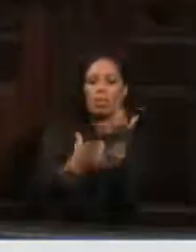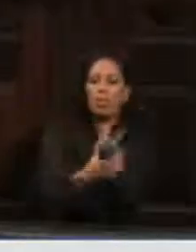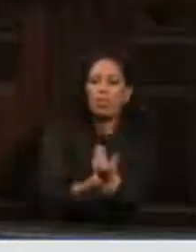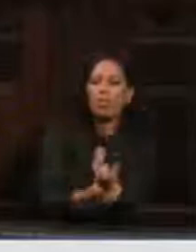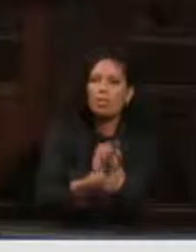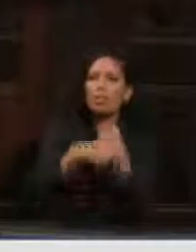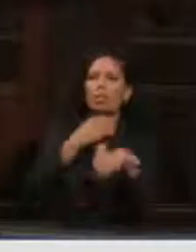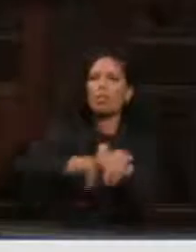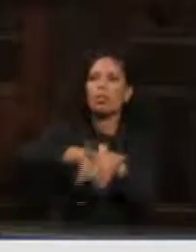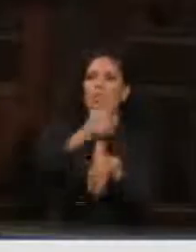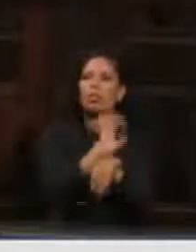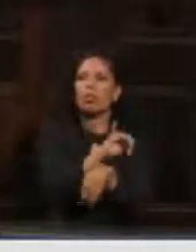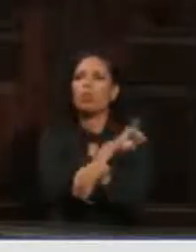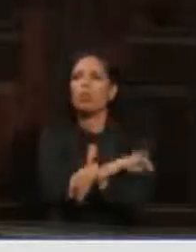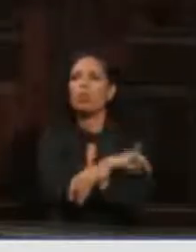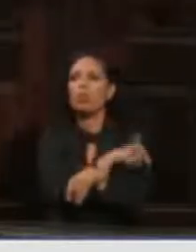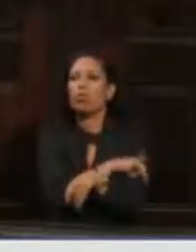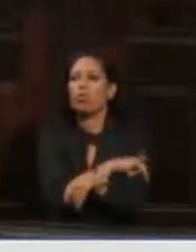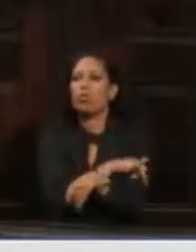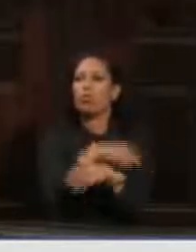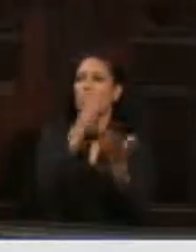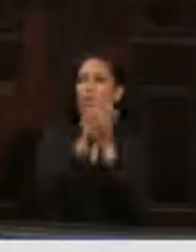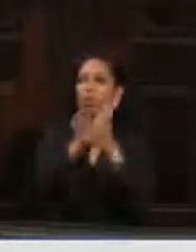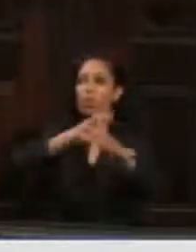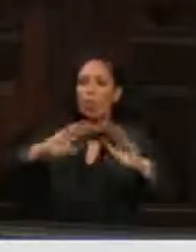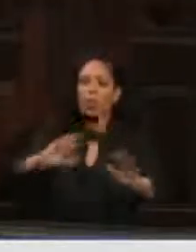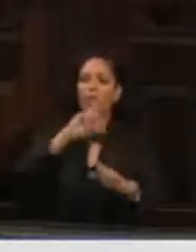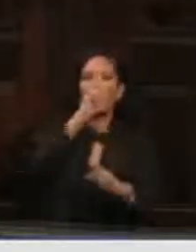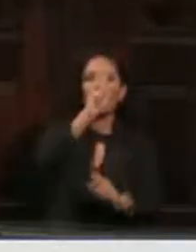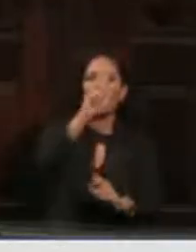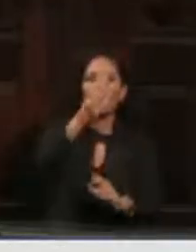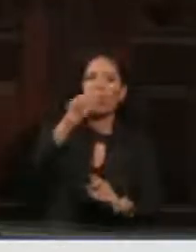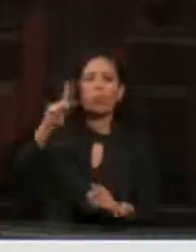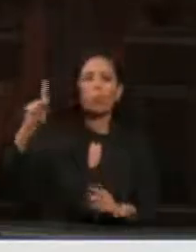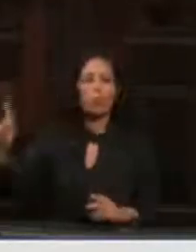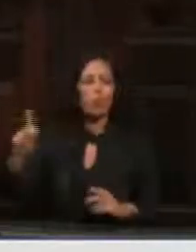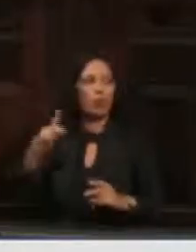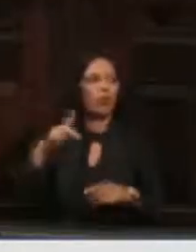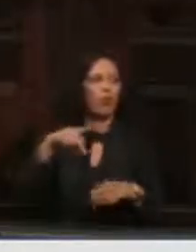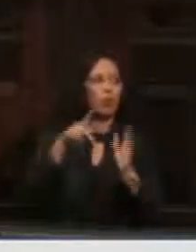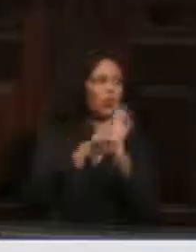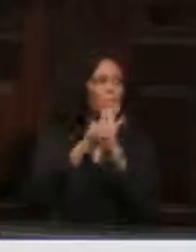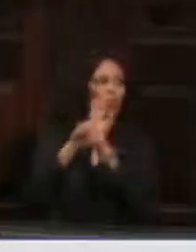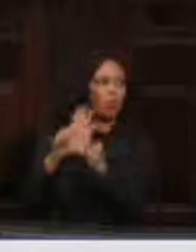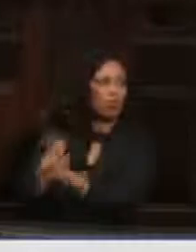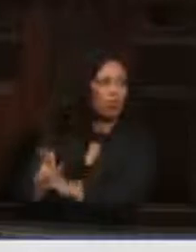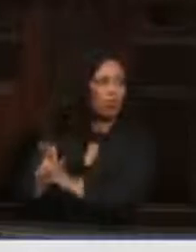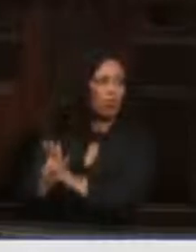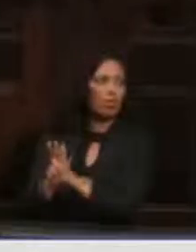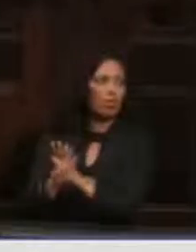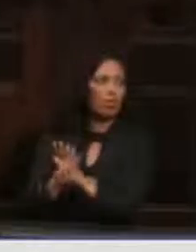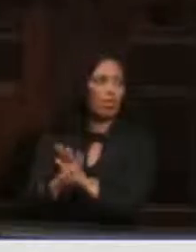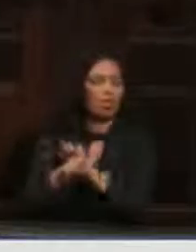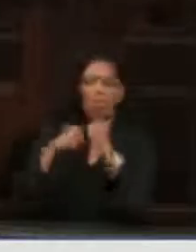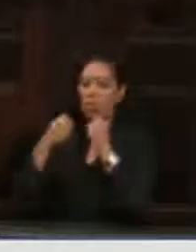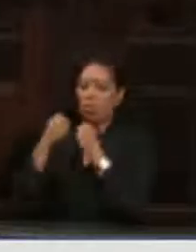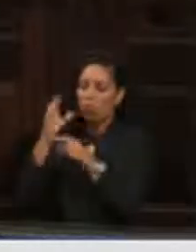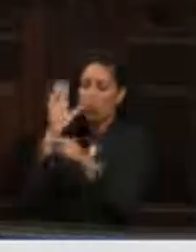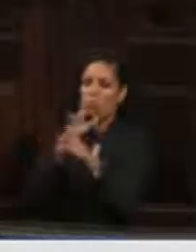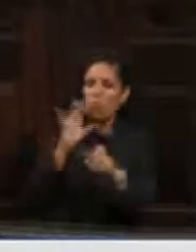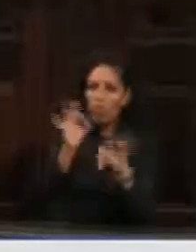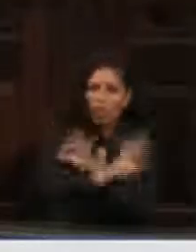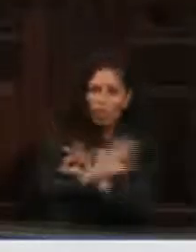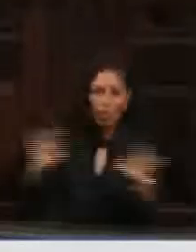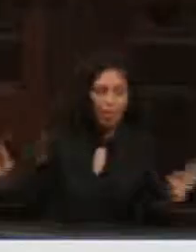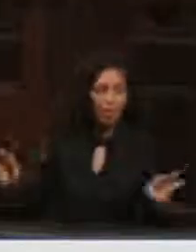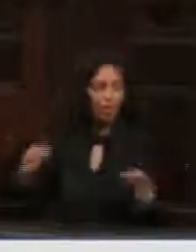do estado do Rio de Janeiro. O fim das UPPs, um projeto que lamentavelmente não deu certo e